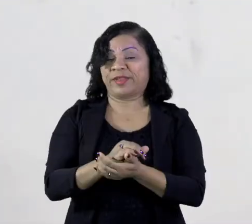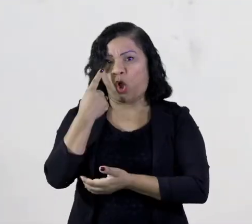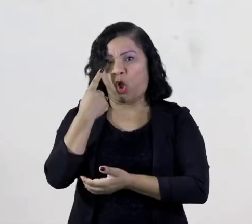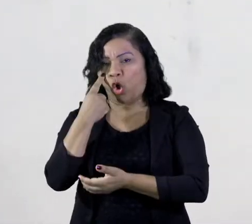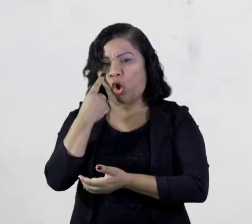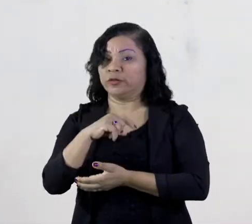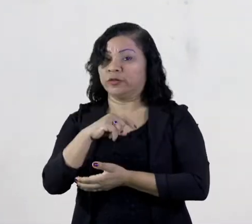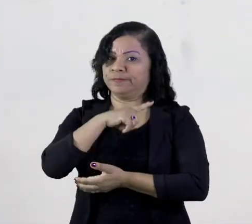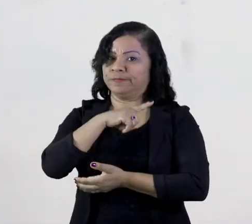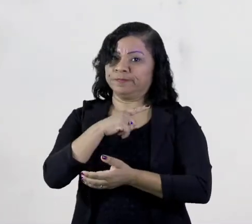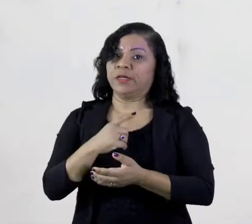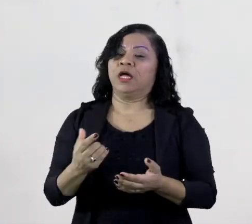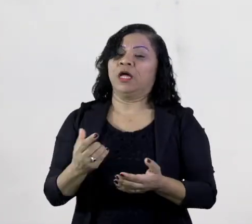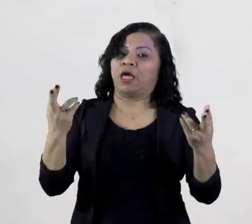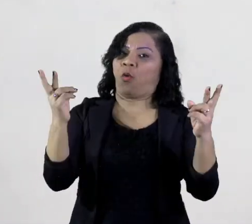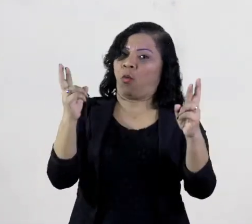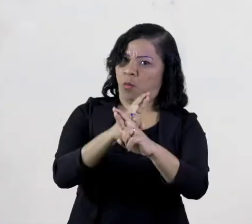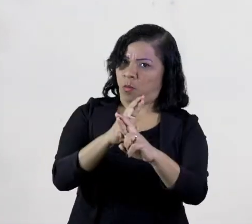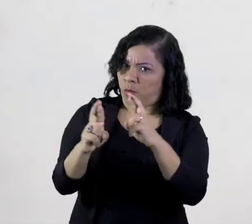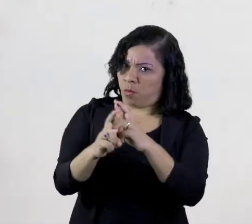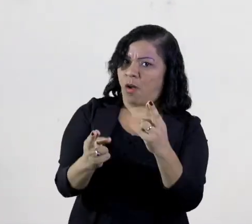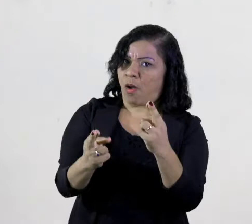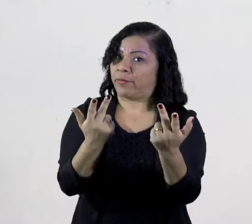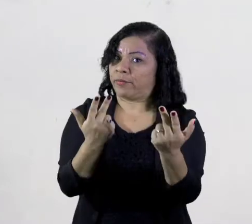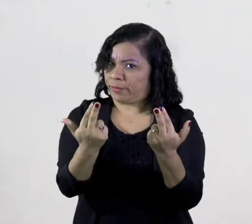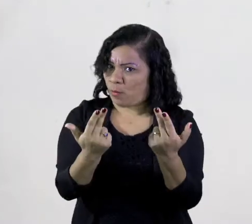nós temos uma relação de igualdade